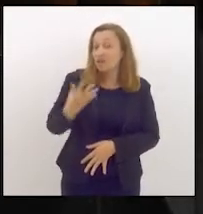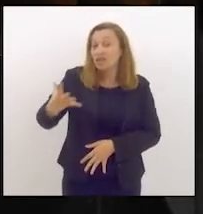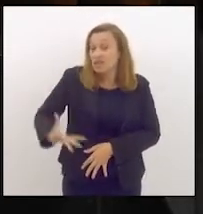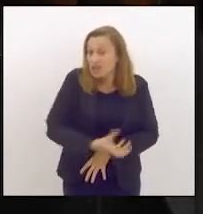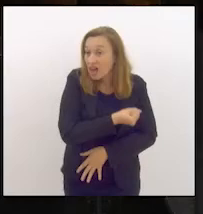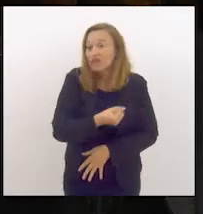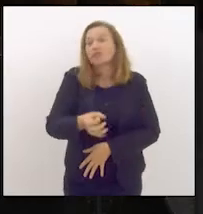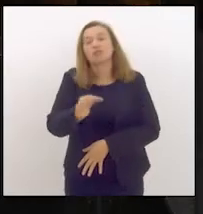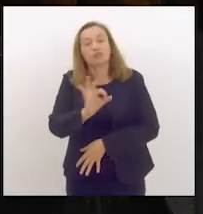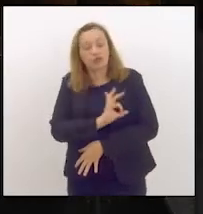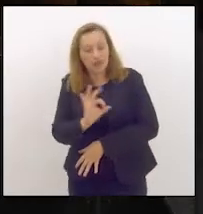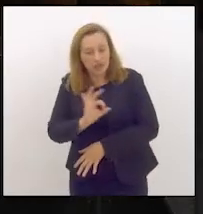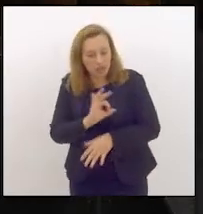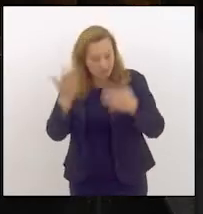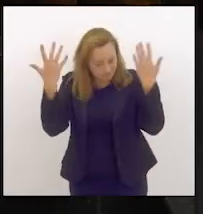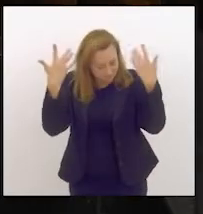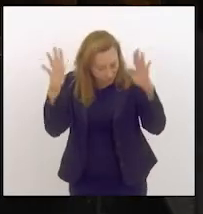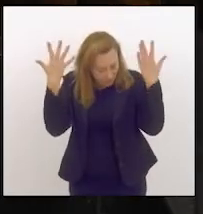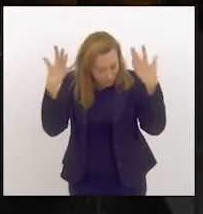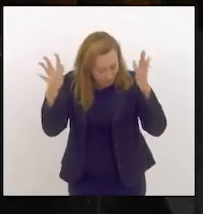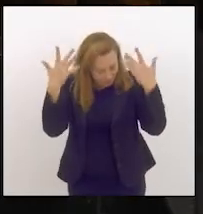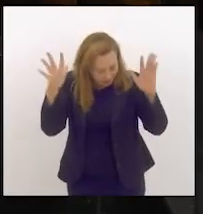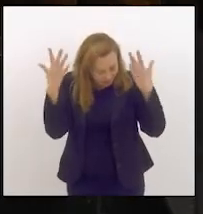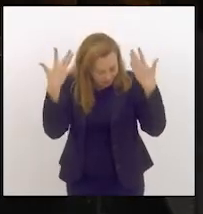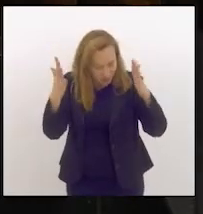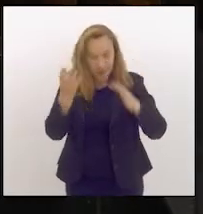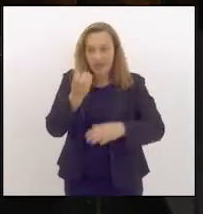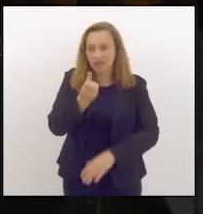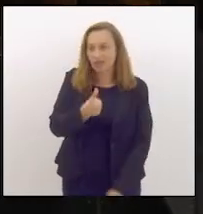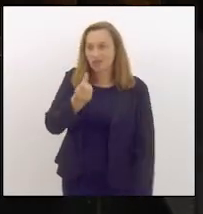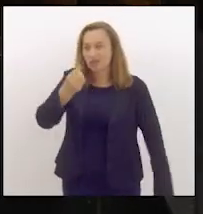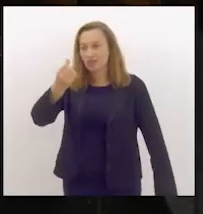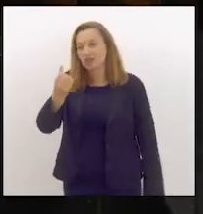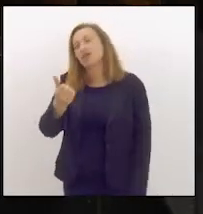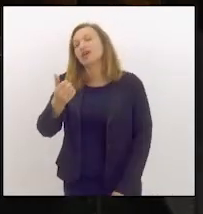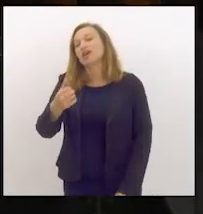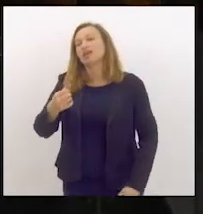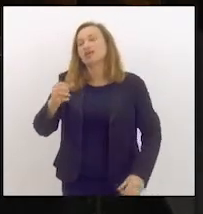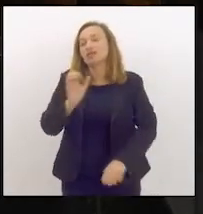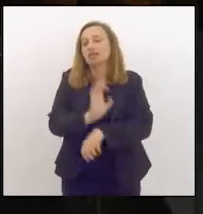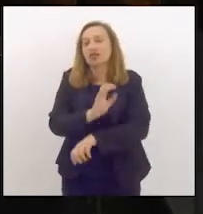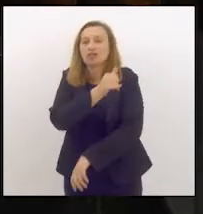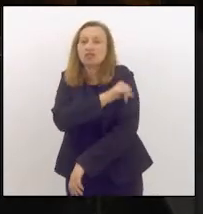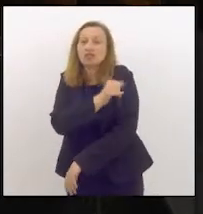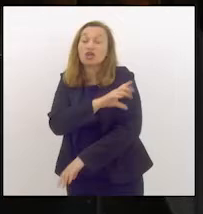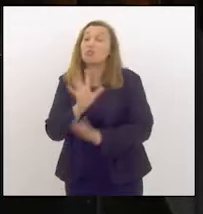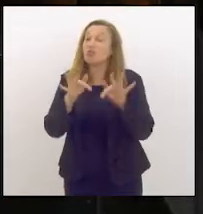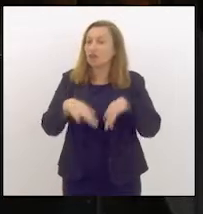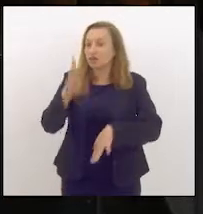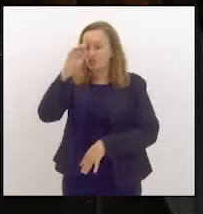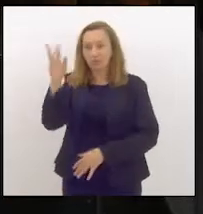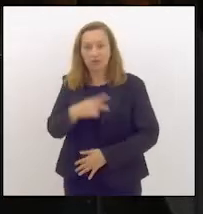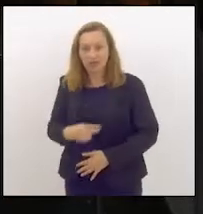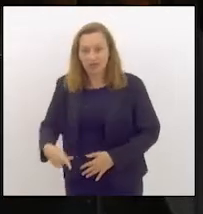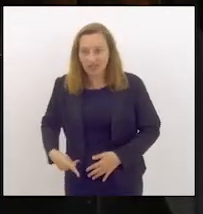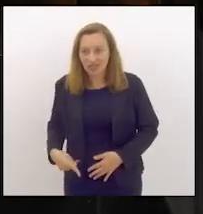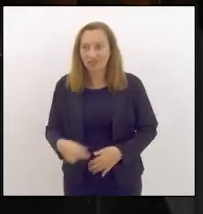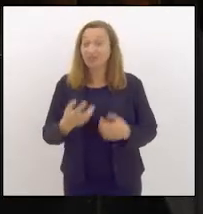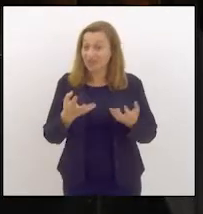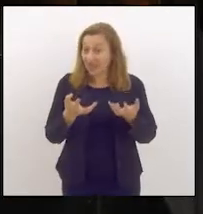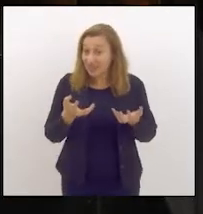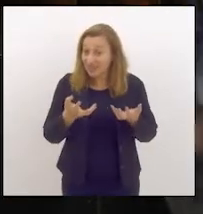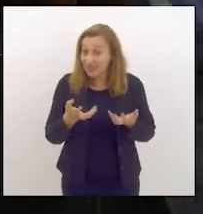salva pelos bravos policiais do 9º Batalhão da Polícia Militar do Estado do Rio de Janeiro e por final seu presidente